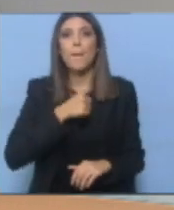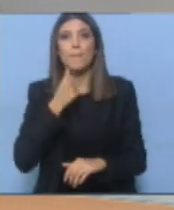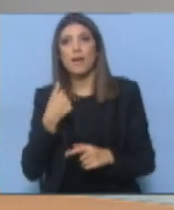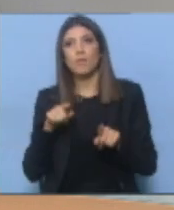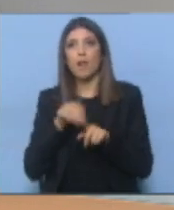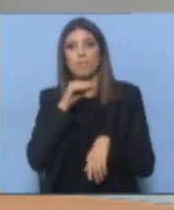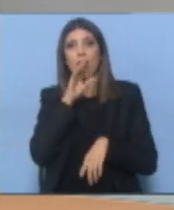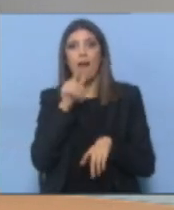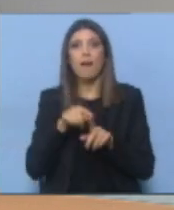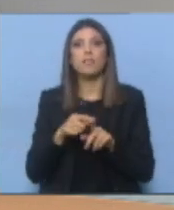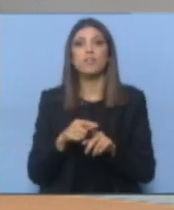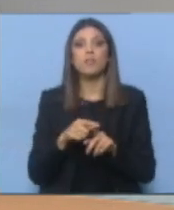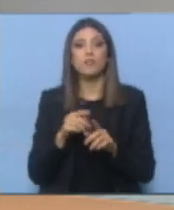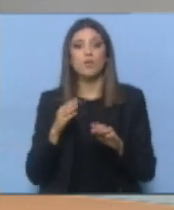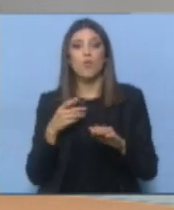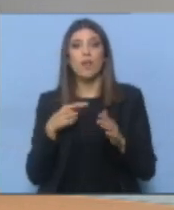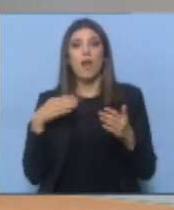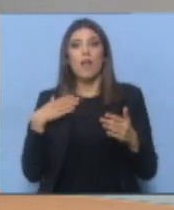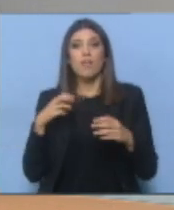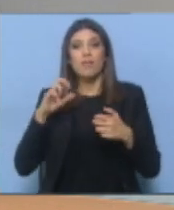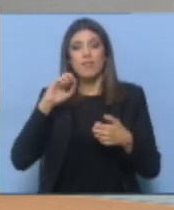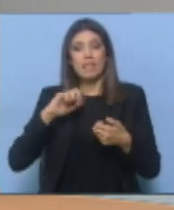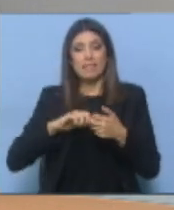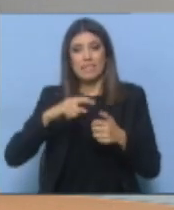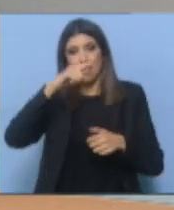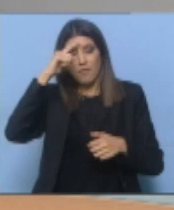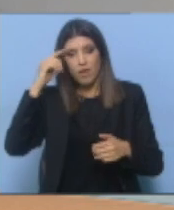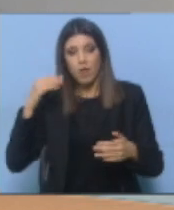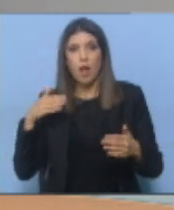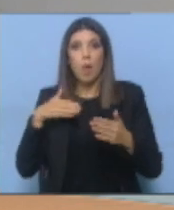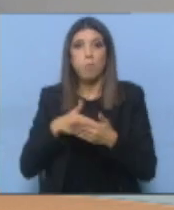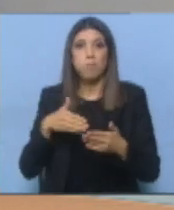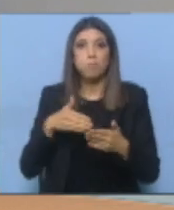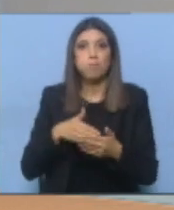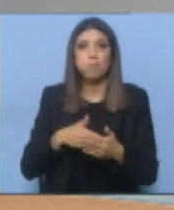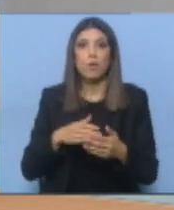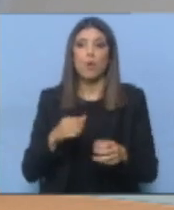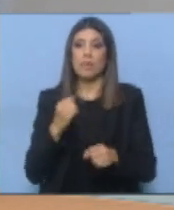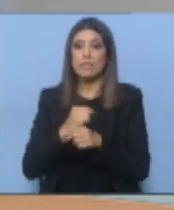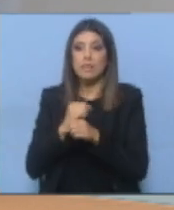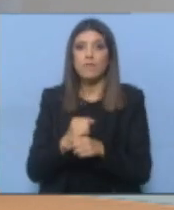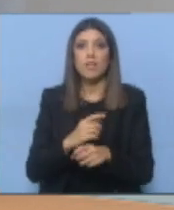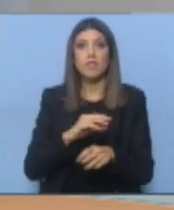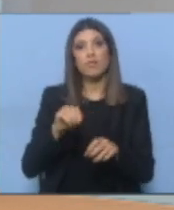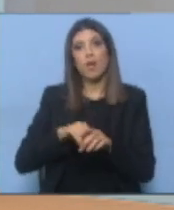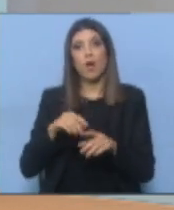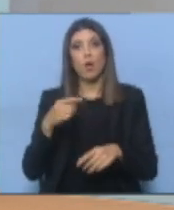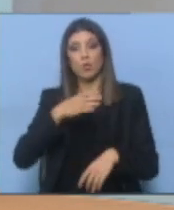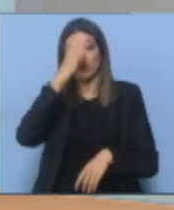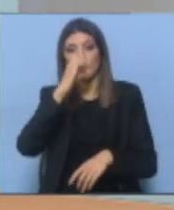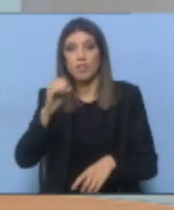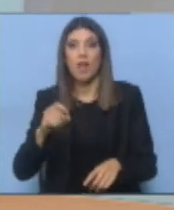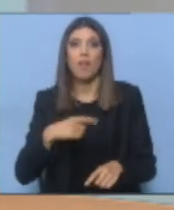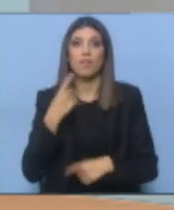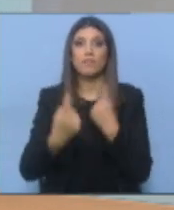acesso destas pessoas a estes serviços do Estado e nem sempre isto é ágil, nem sempre